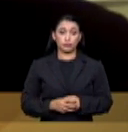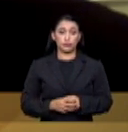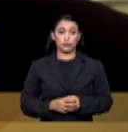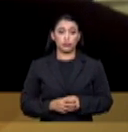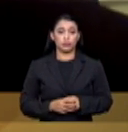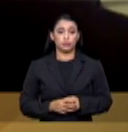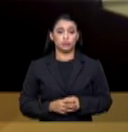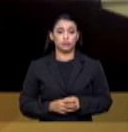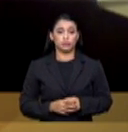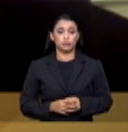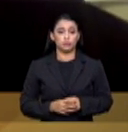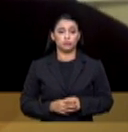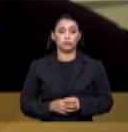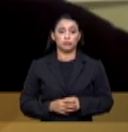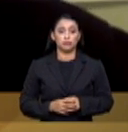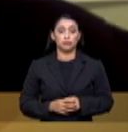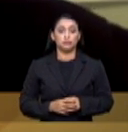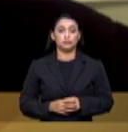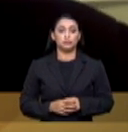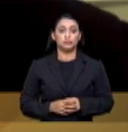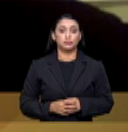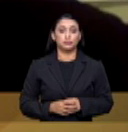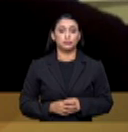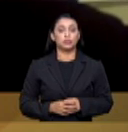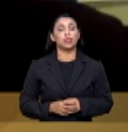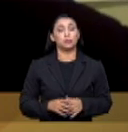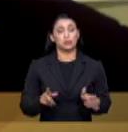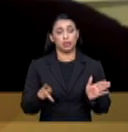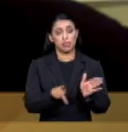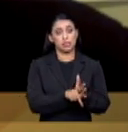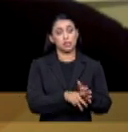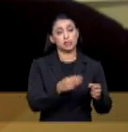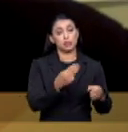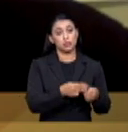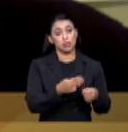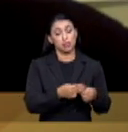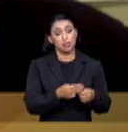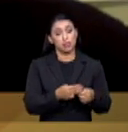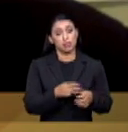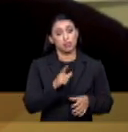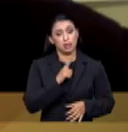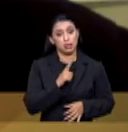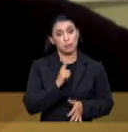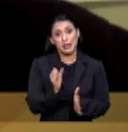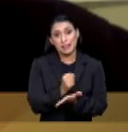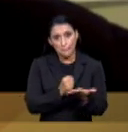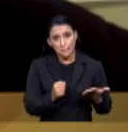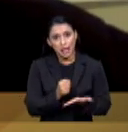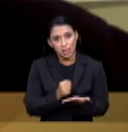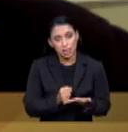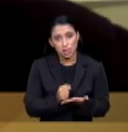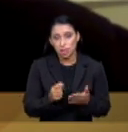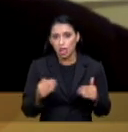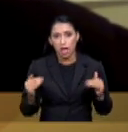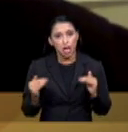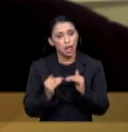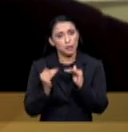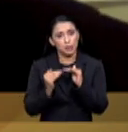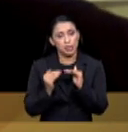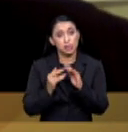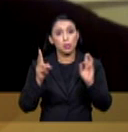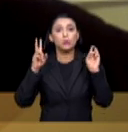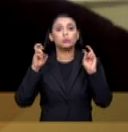a causa oriunda dos, da atenção dos municípios, mas a base jurídica seria a mesma, ou seja, sobre o